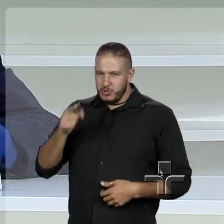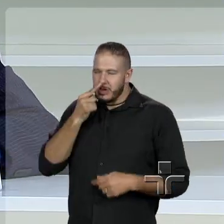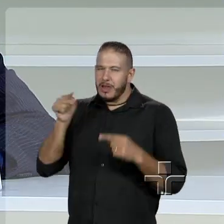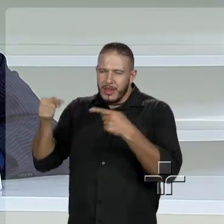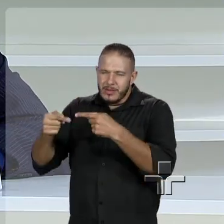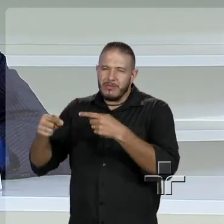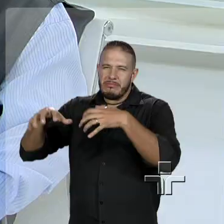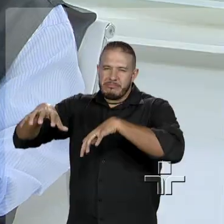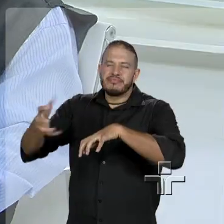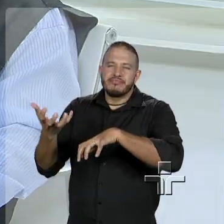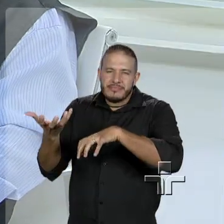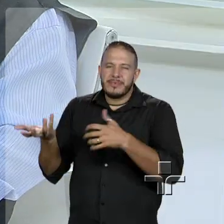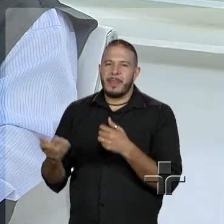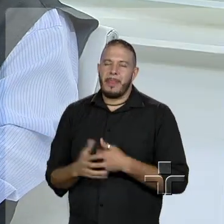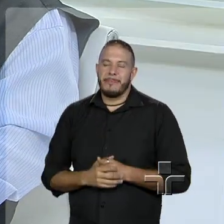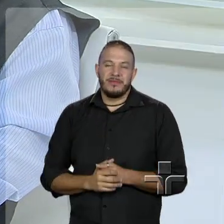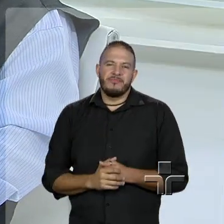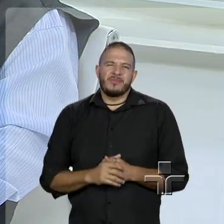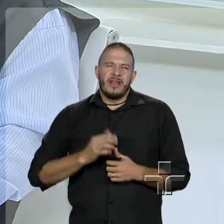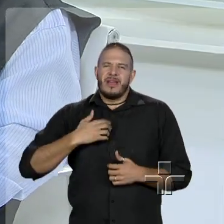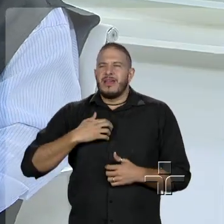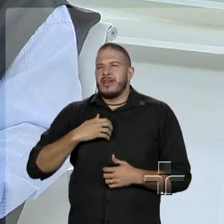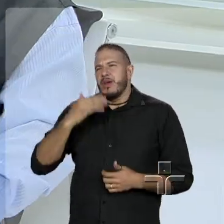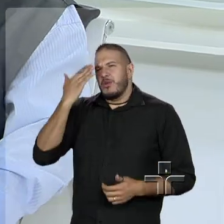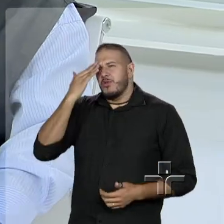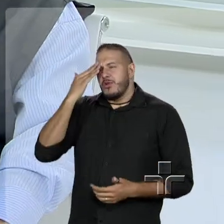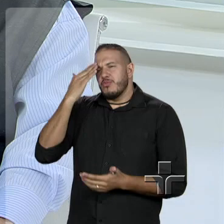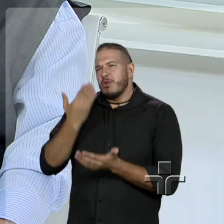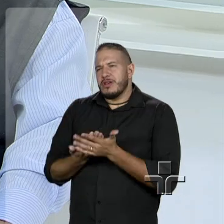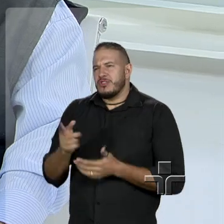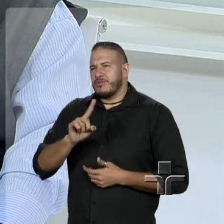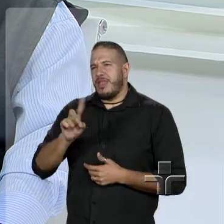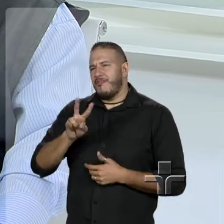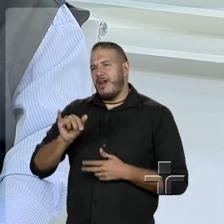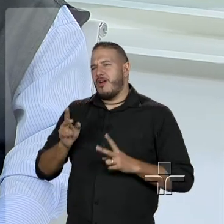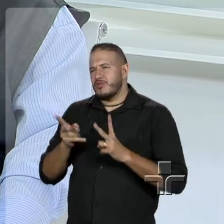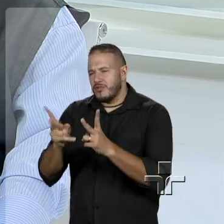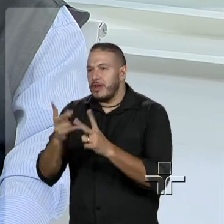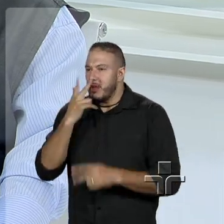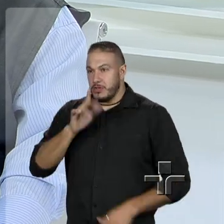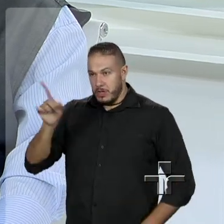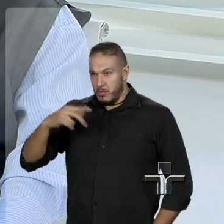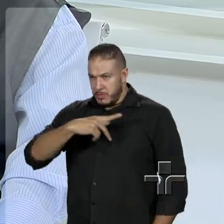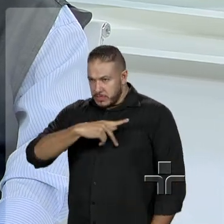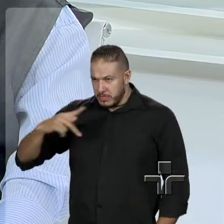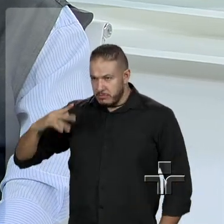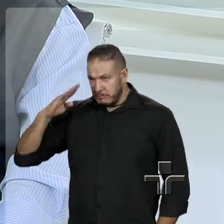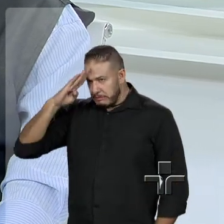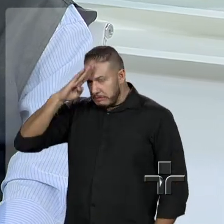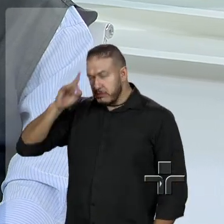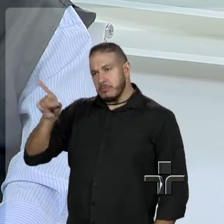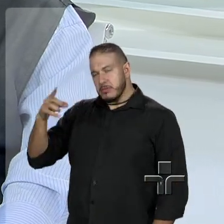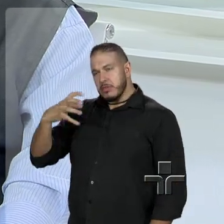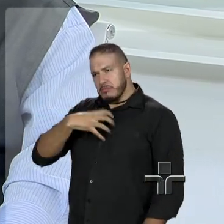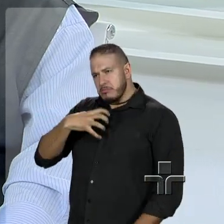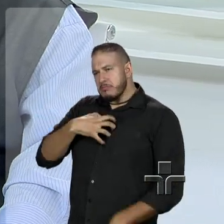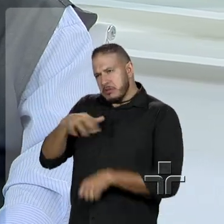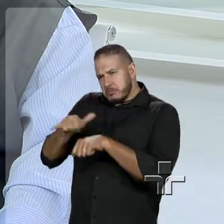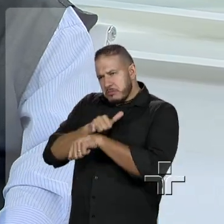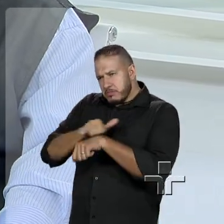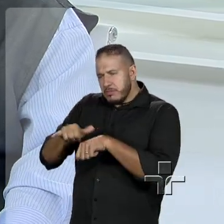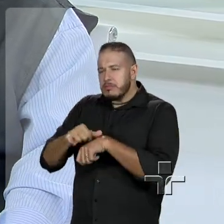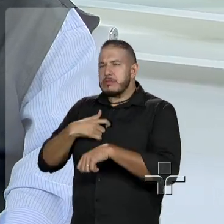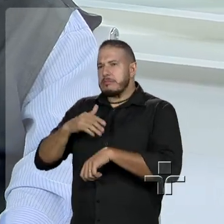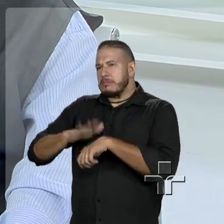relação conturbada? Eu não creio que ela vai continuar. Na verdade, eu acho o seguinte, o presidente Bolsonaro tem um mecanismo de